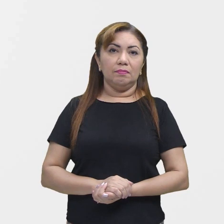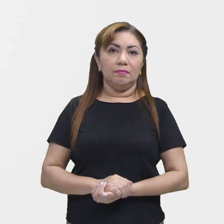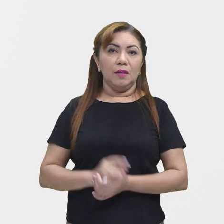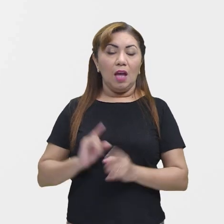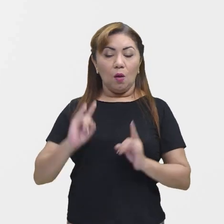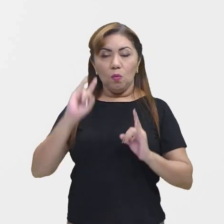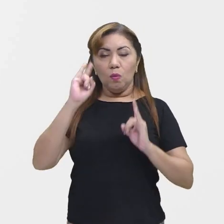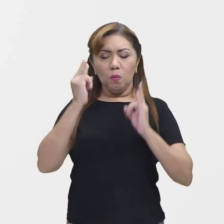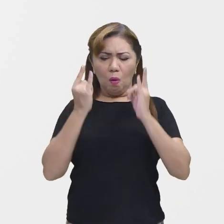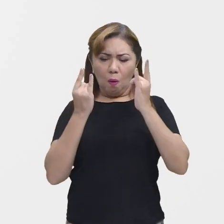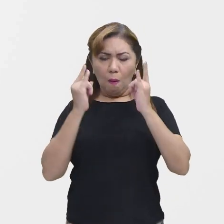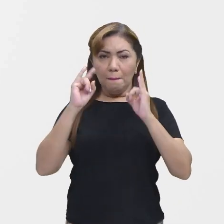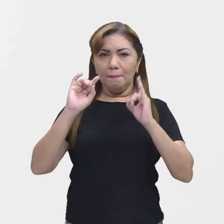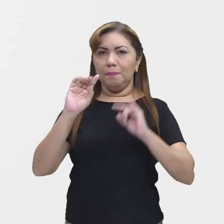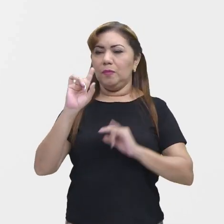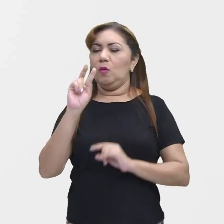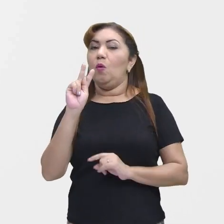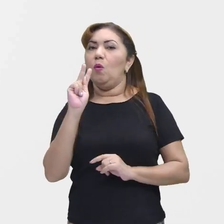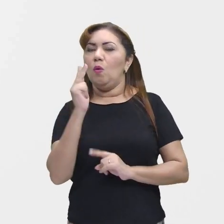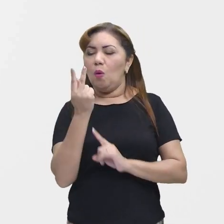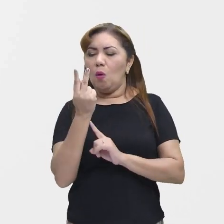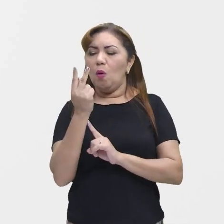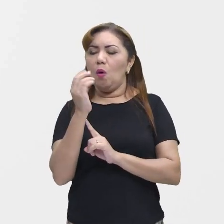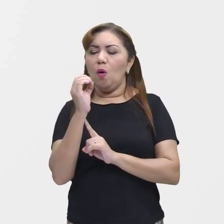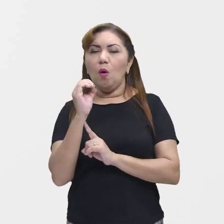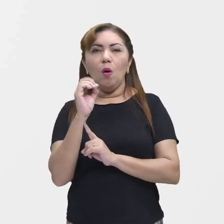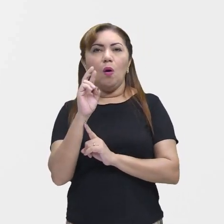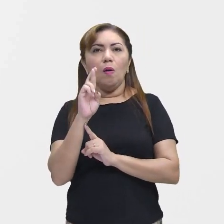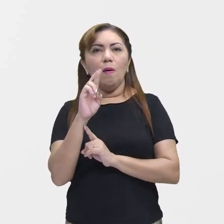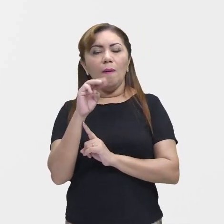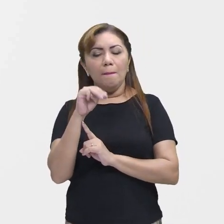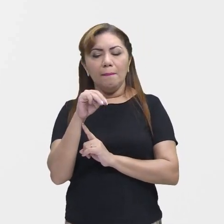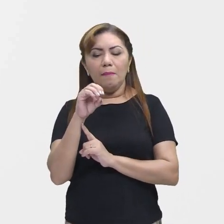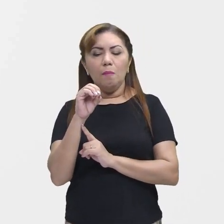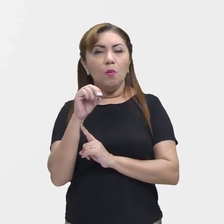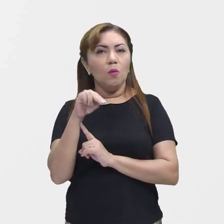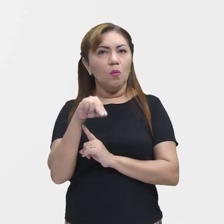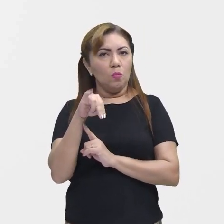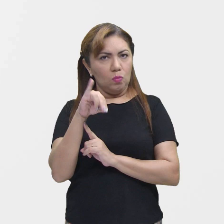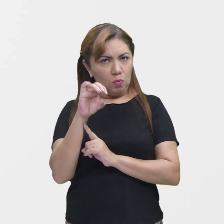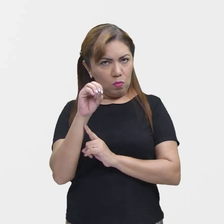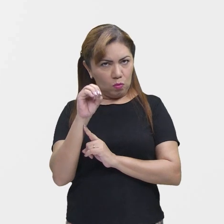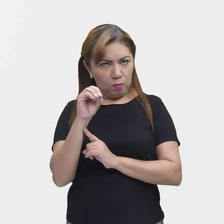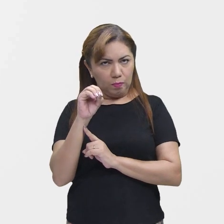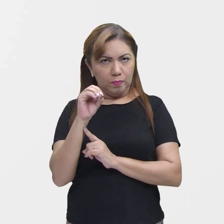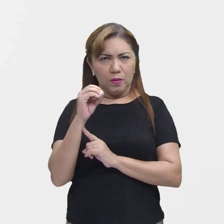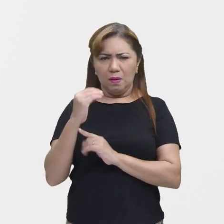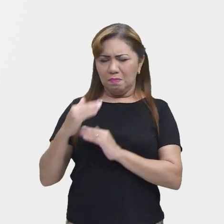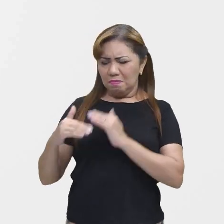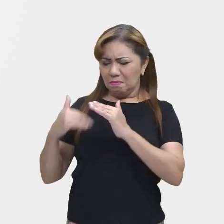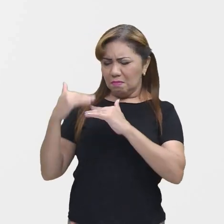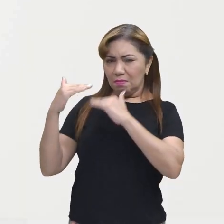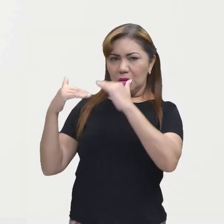são utilizados no desenvolvimento dos órgãos. Então, como você pode ver,